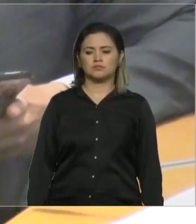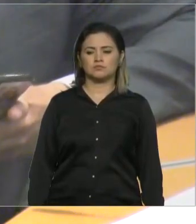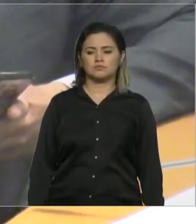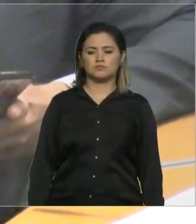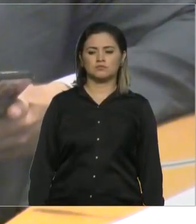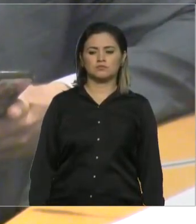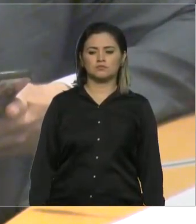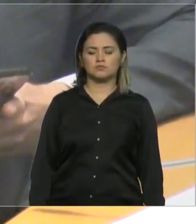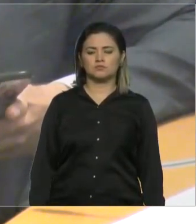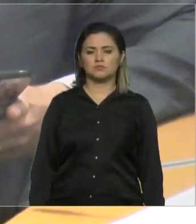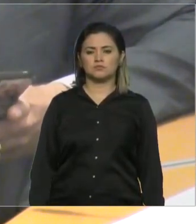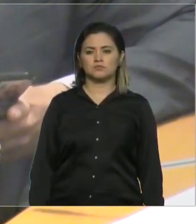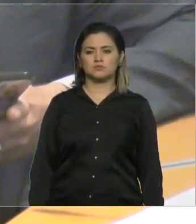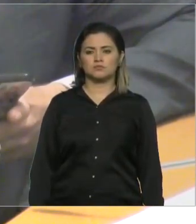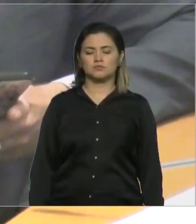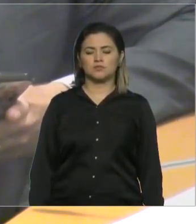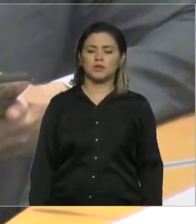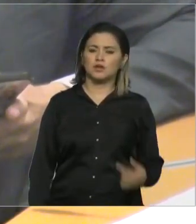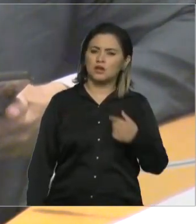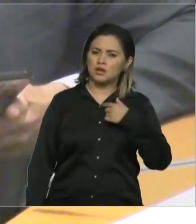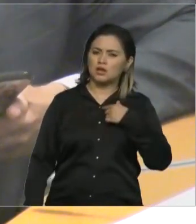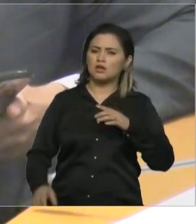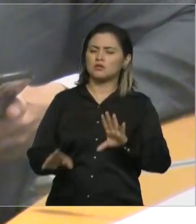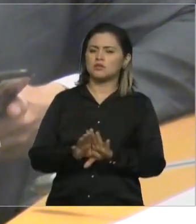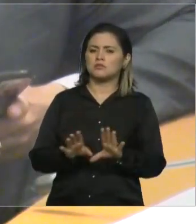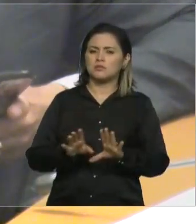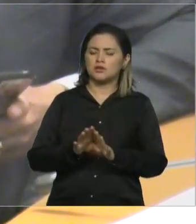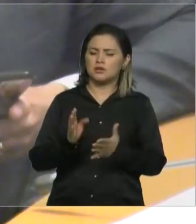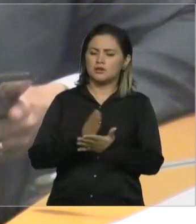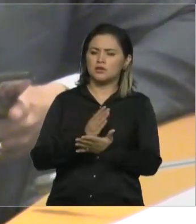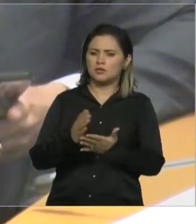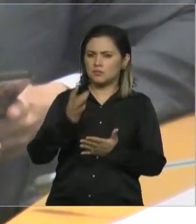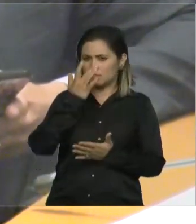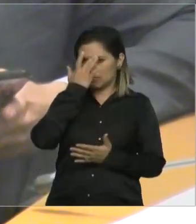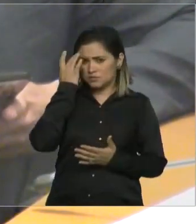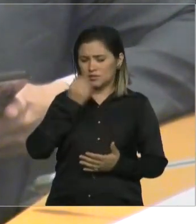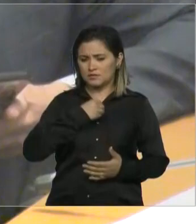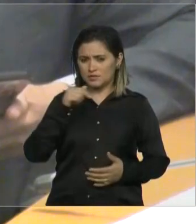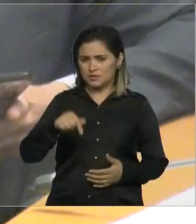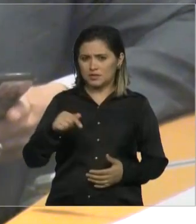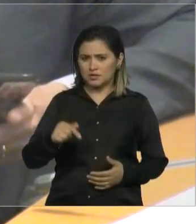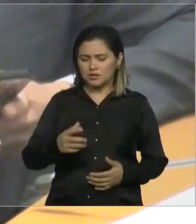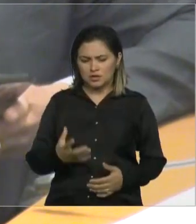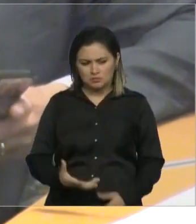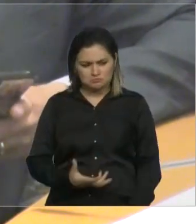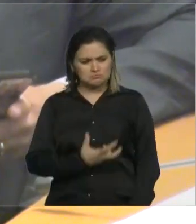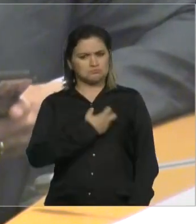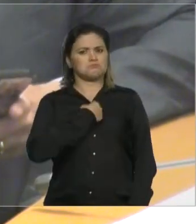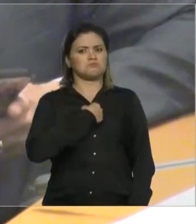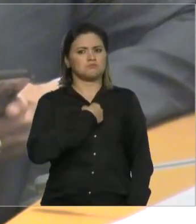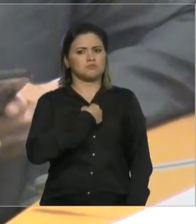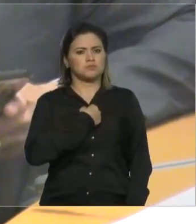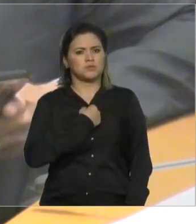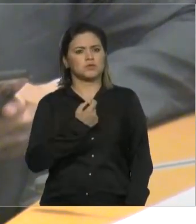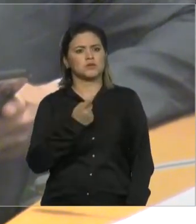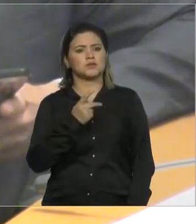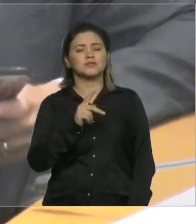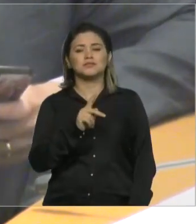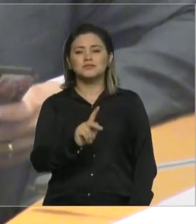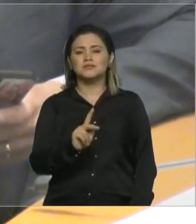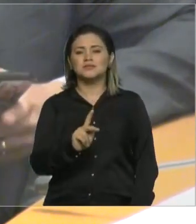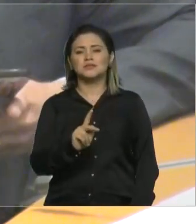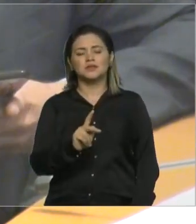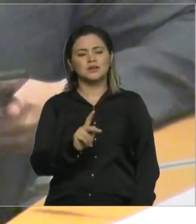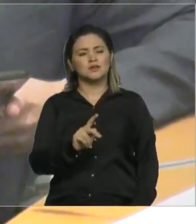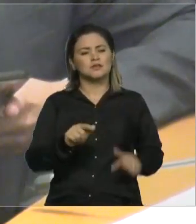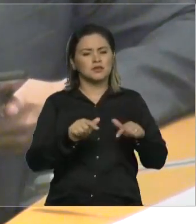tanto eu quanto muitas pessoas que aqui estão, nós nos surpreendemos pela sua dedicação.